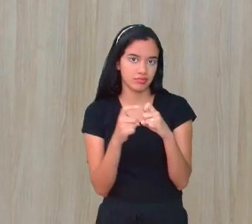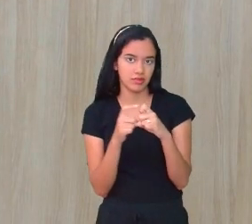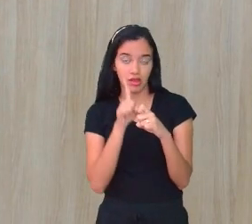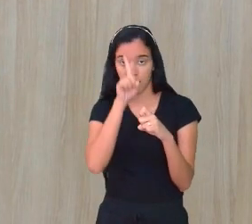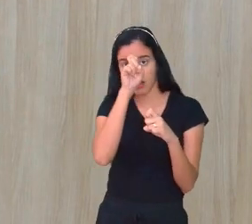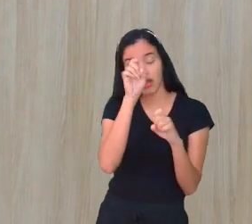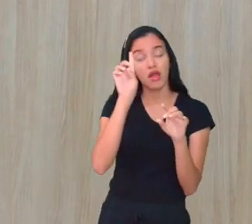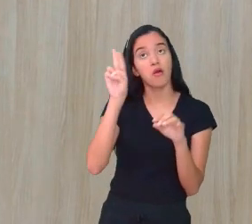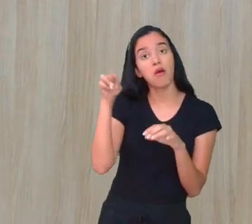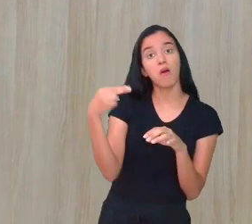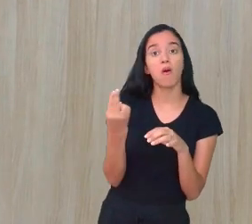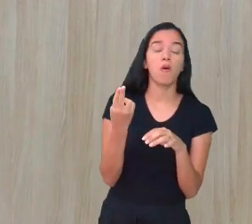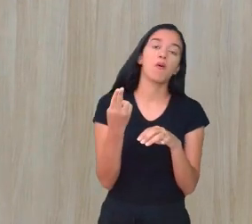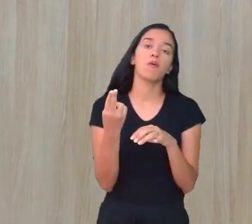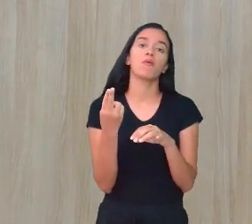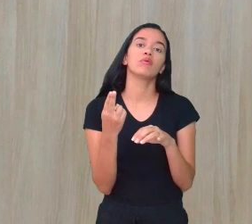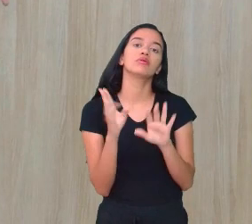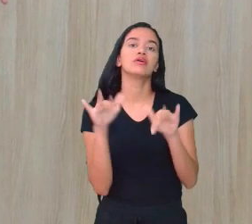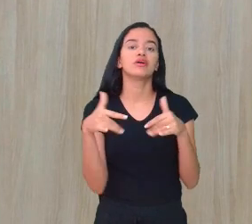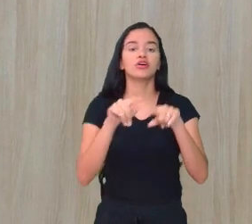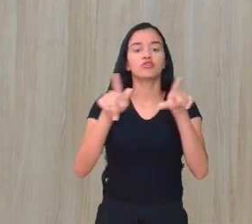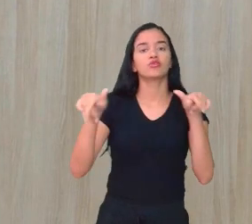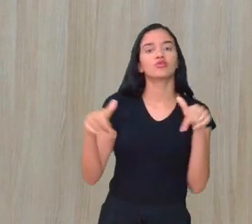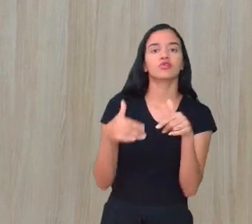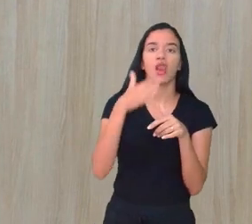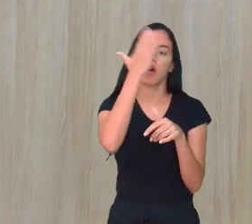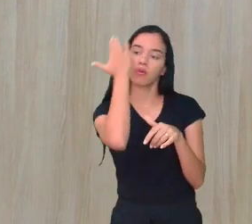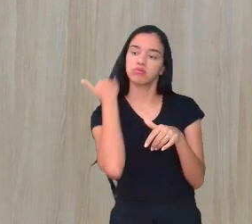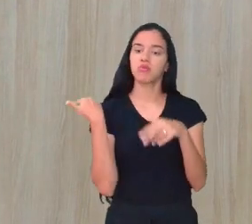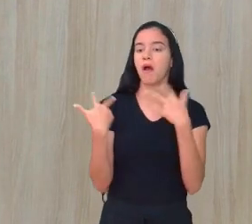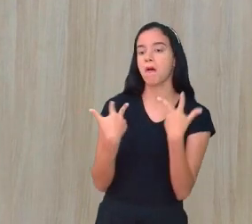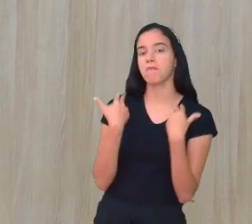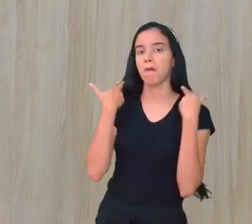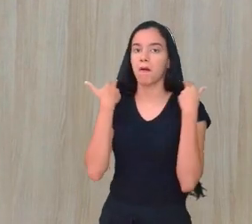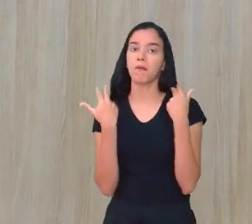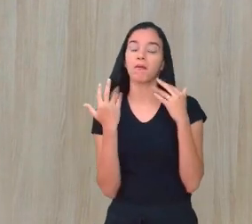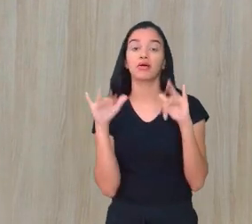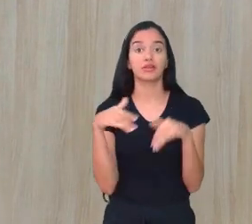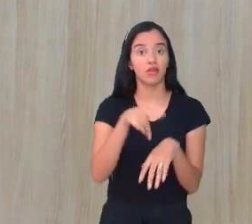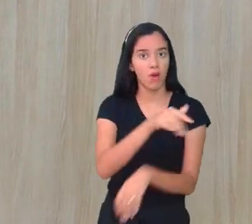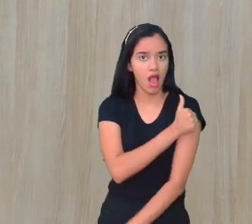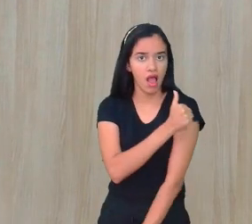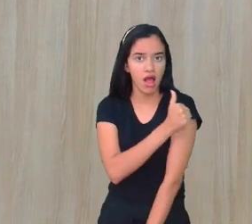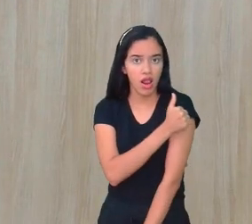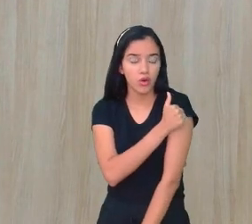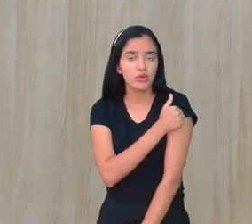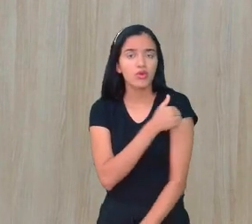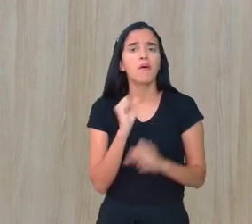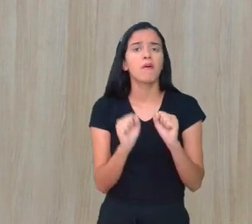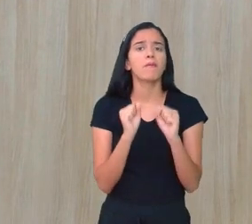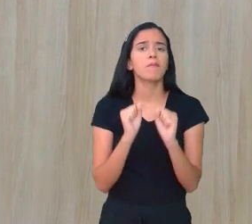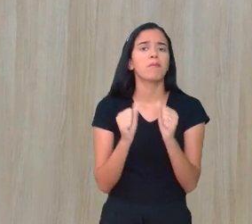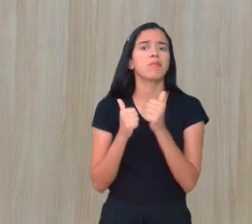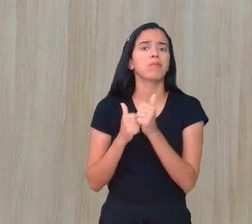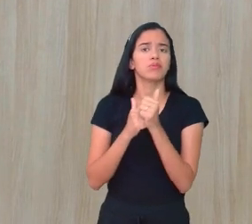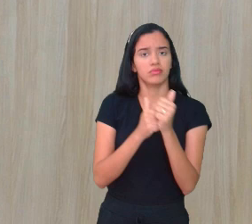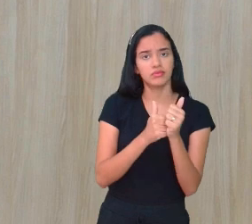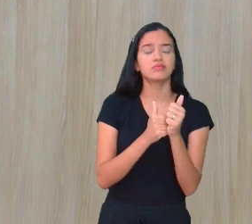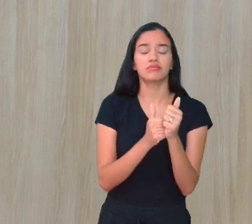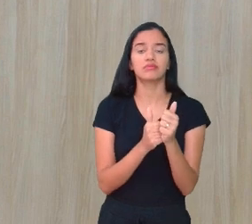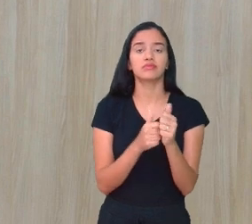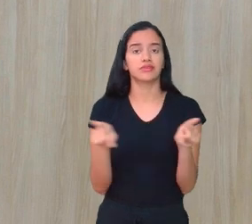num salão de beleza, né, na sua casa, e não é estudante da nossa rede, vocês podem também acompanhar